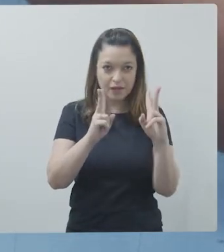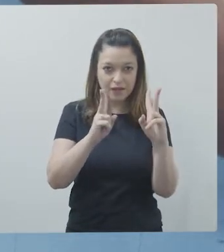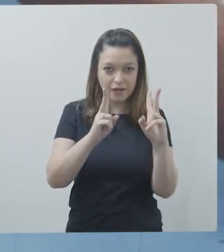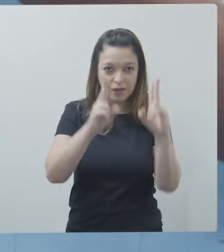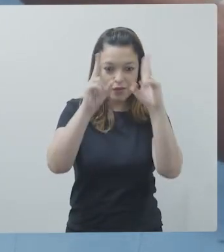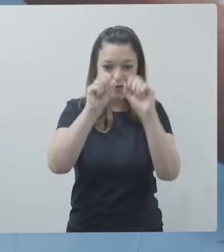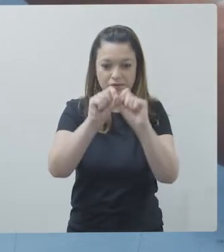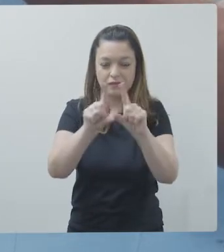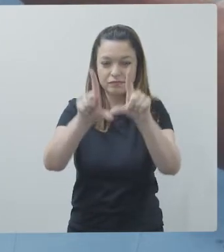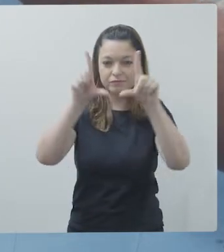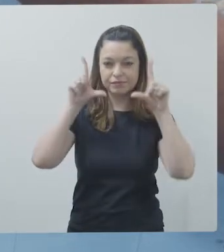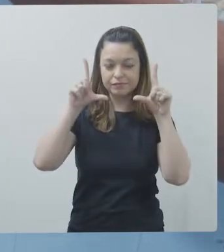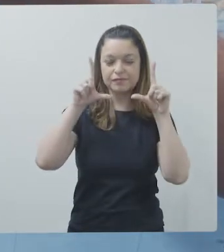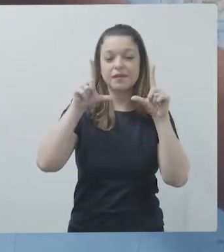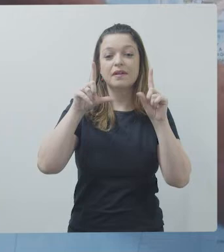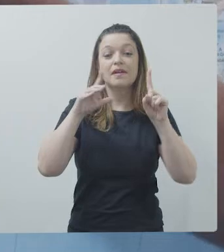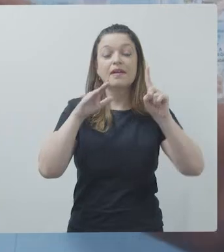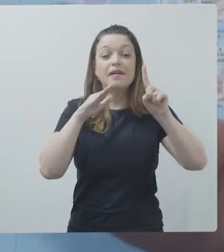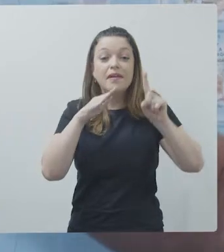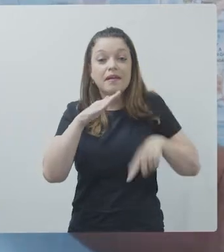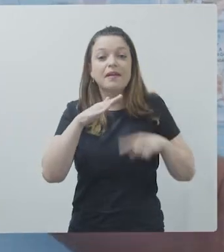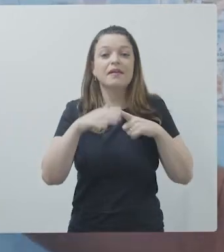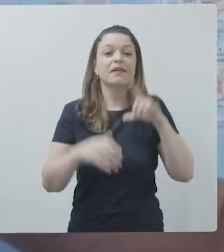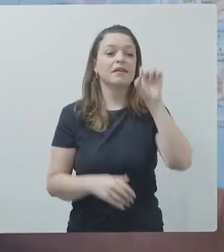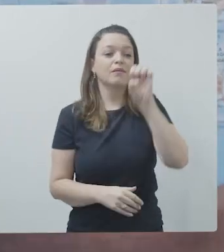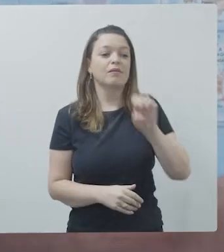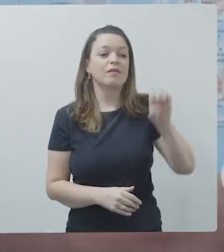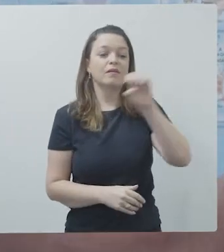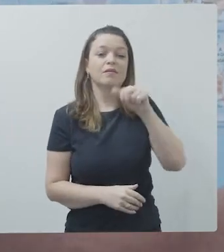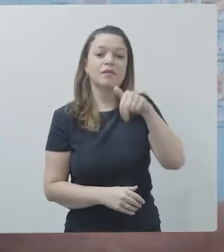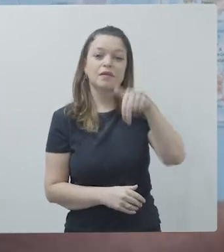na Europa, no continente europeu, e percebam a